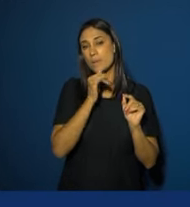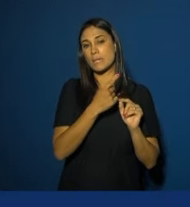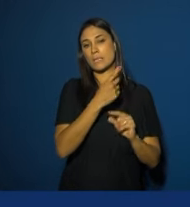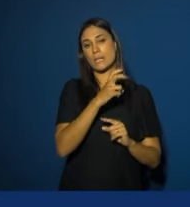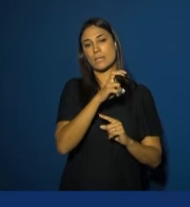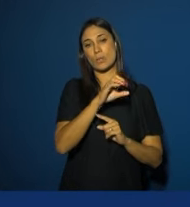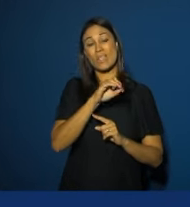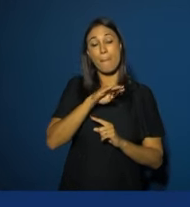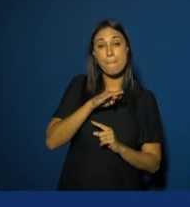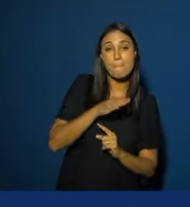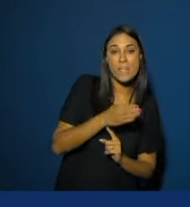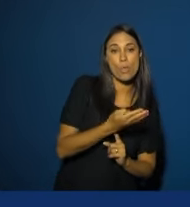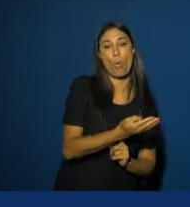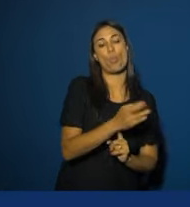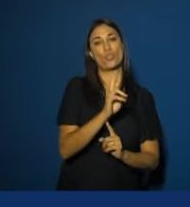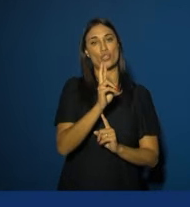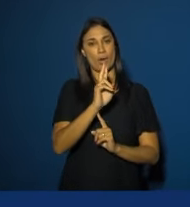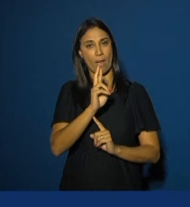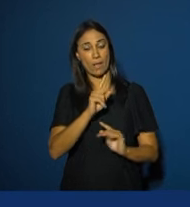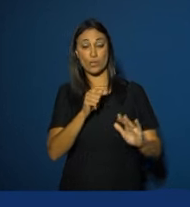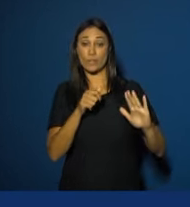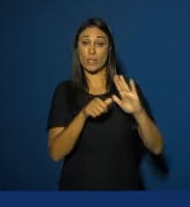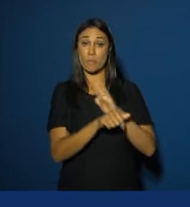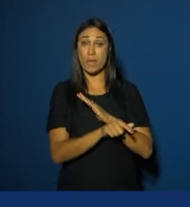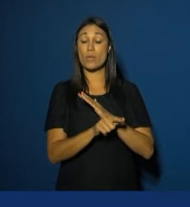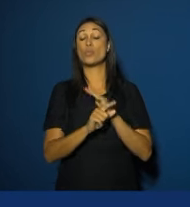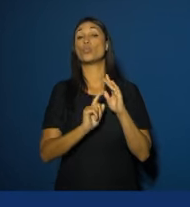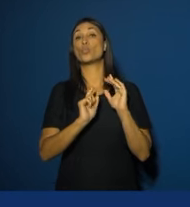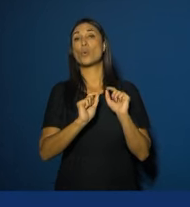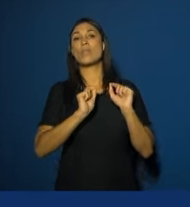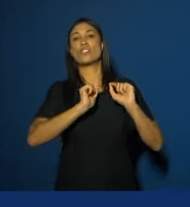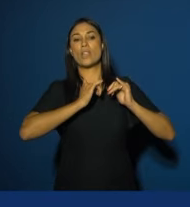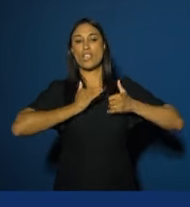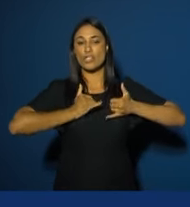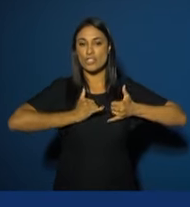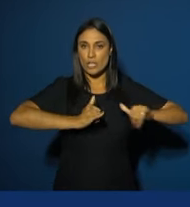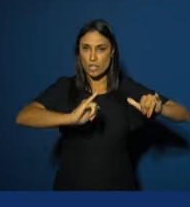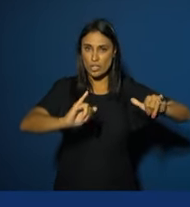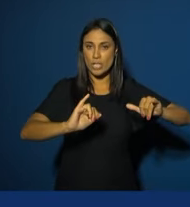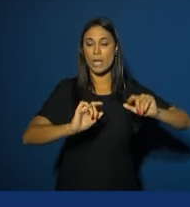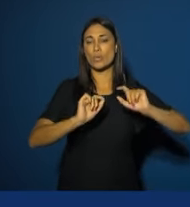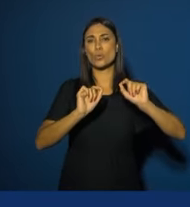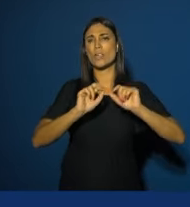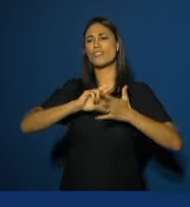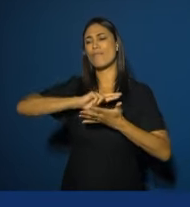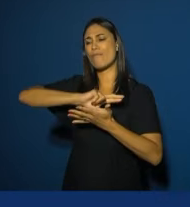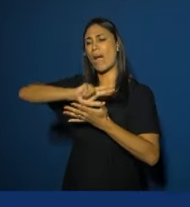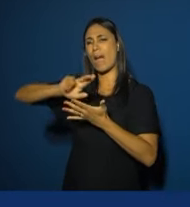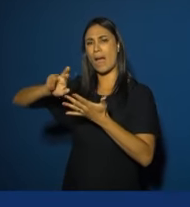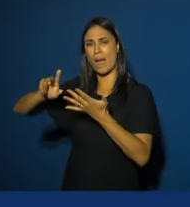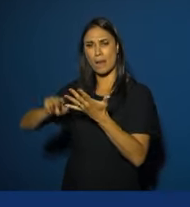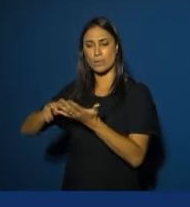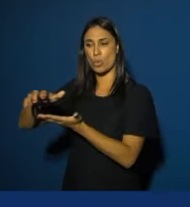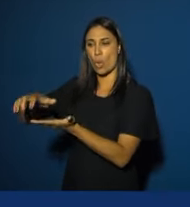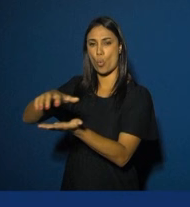150 bilhões de reais de investimento na geração de energia nas suas mais diversas